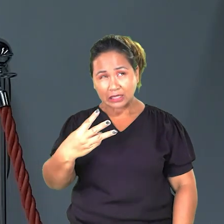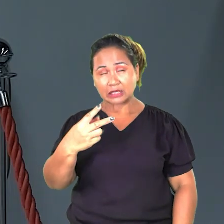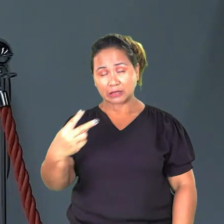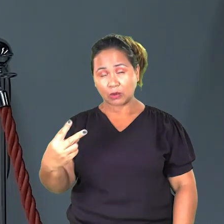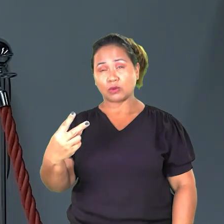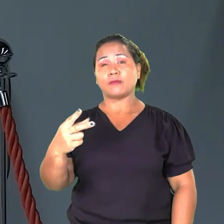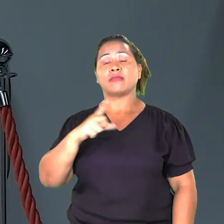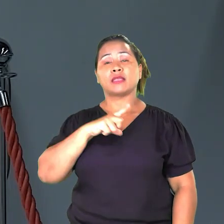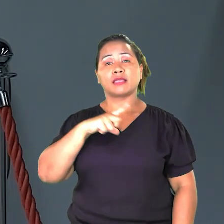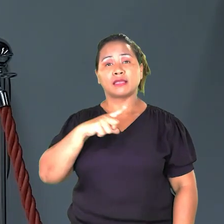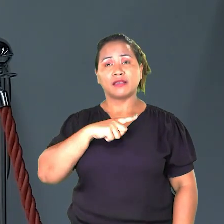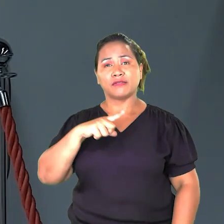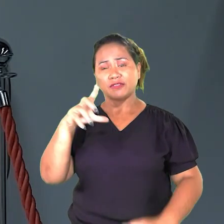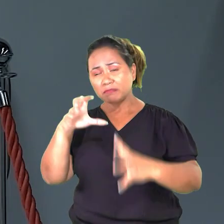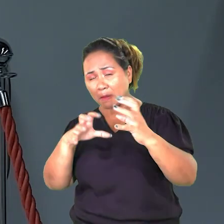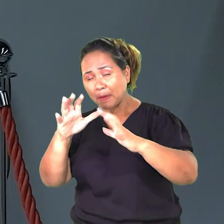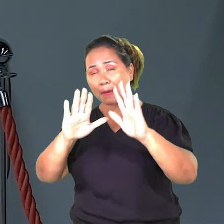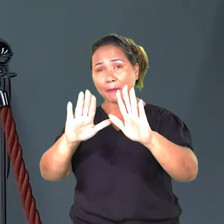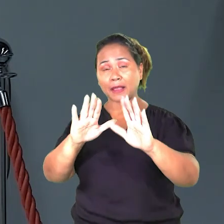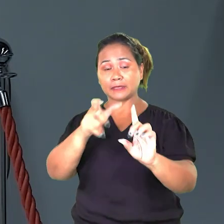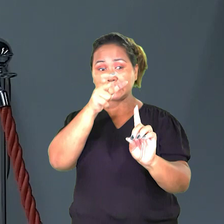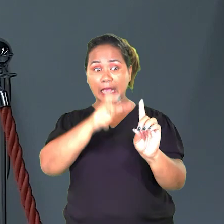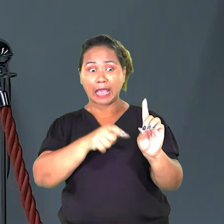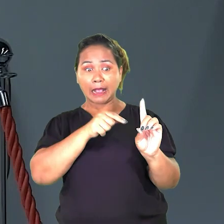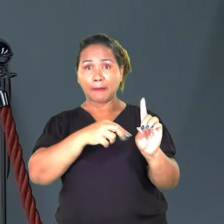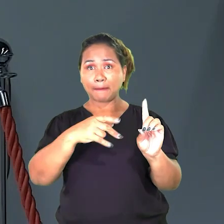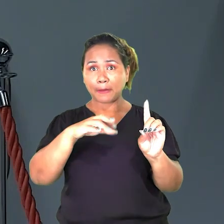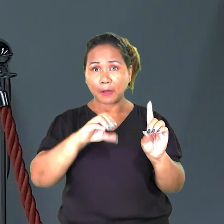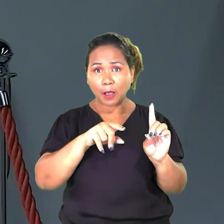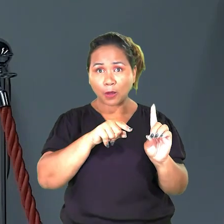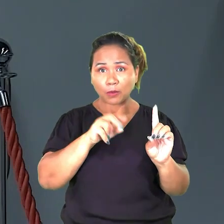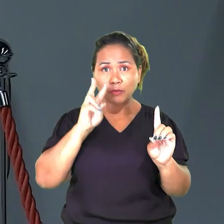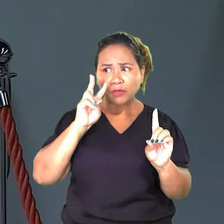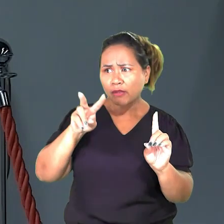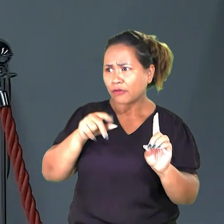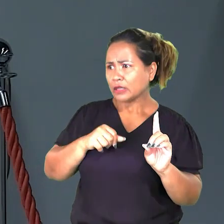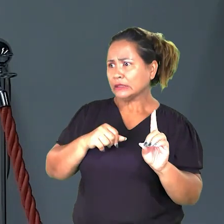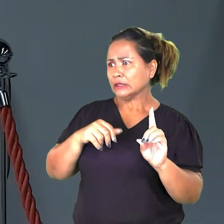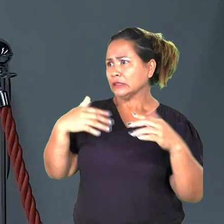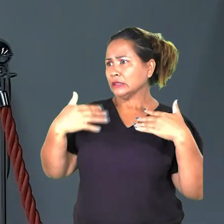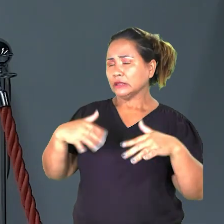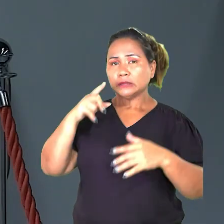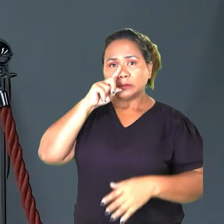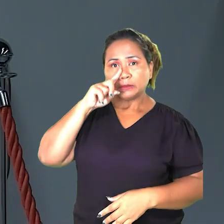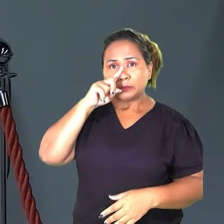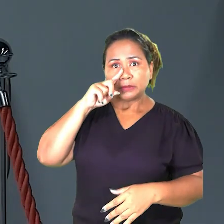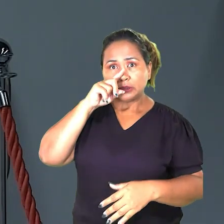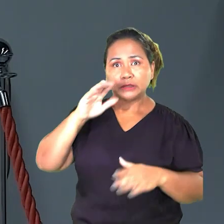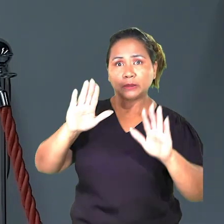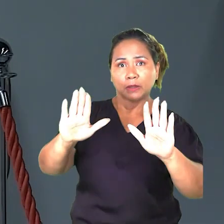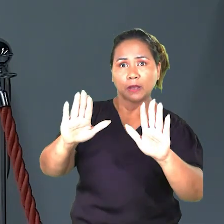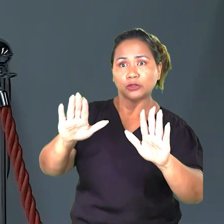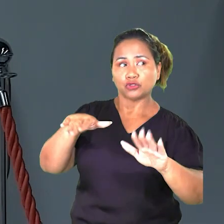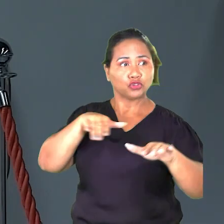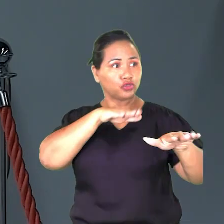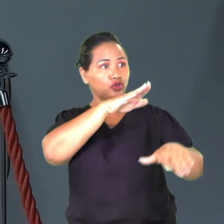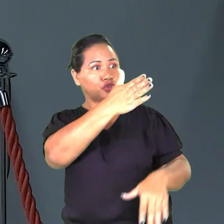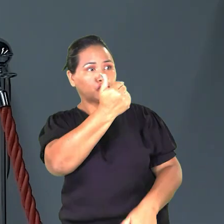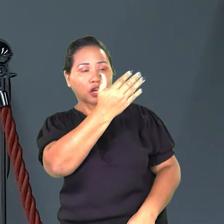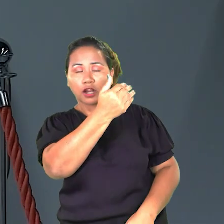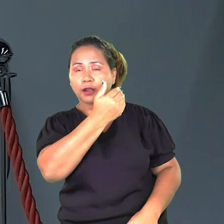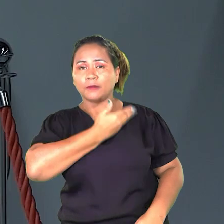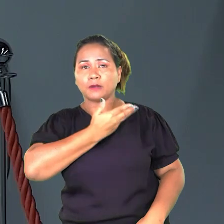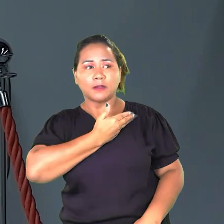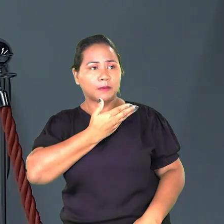antigo ditador em 1932. Na ocasião, Paulo Bonfim estava por perto e, vendo que as arcadas